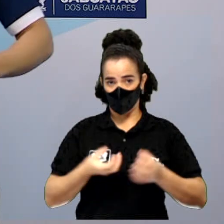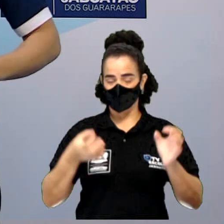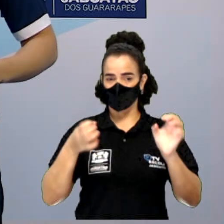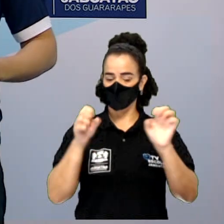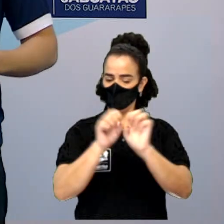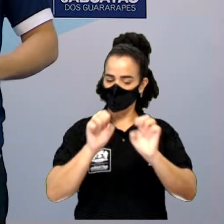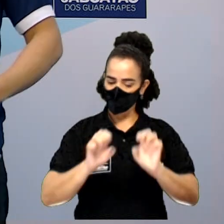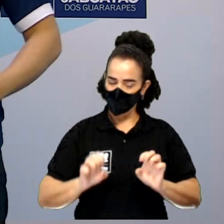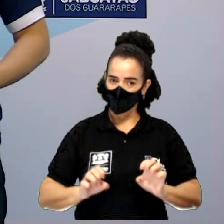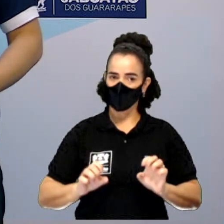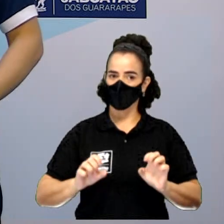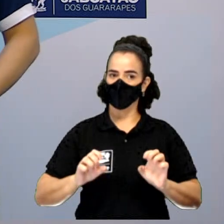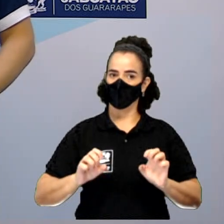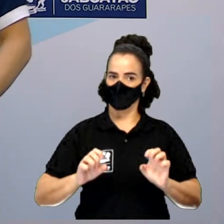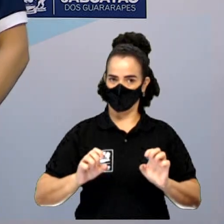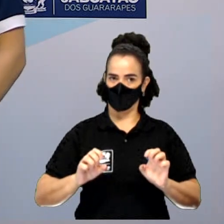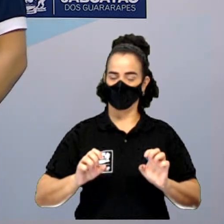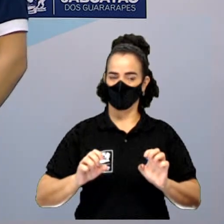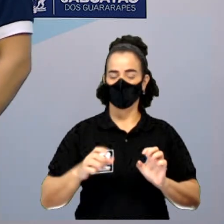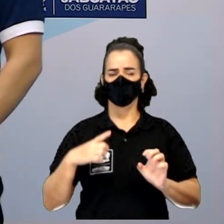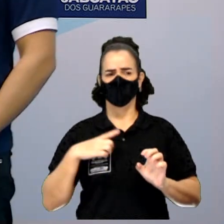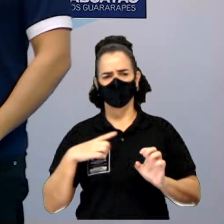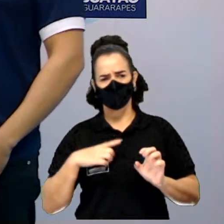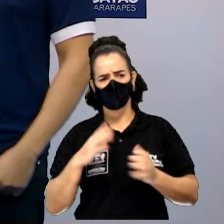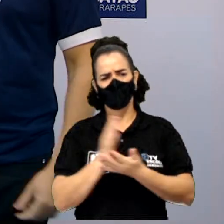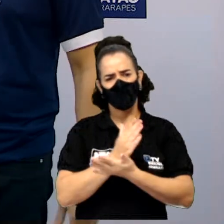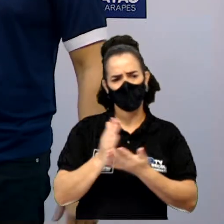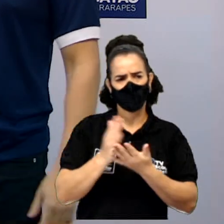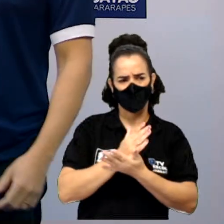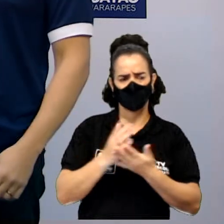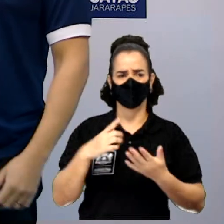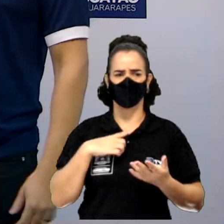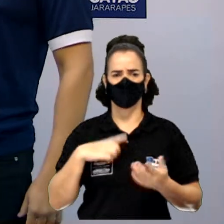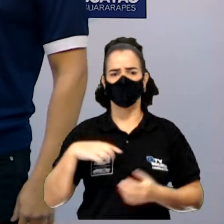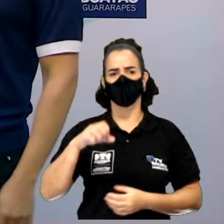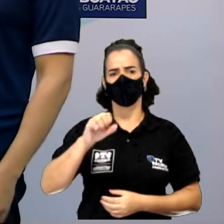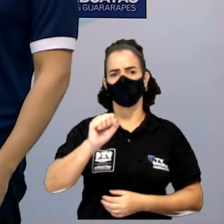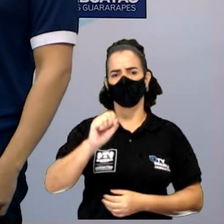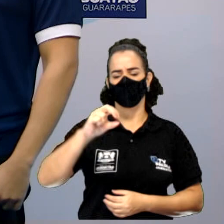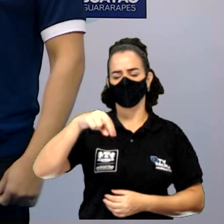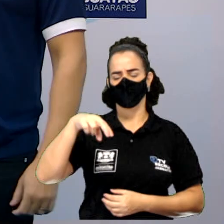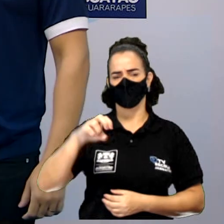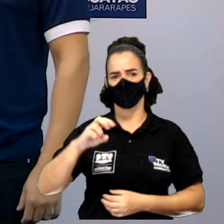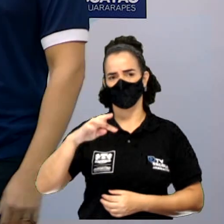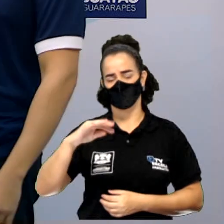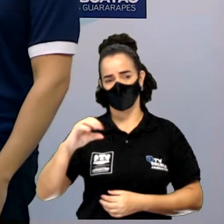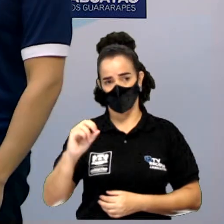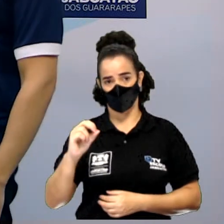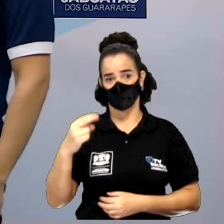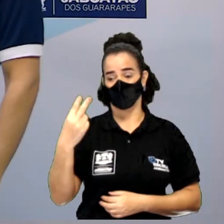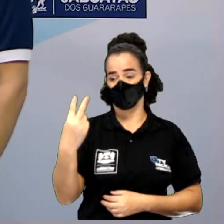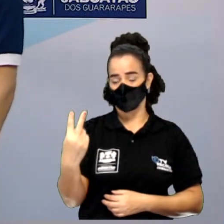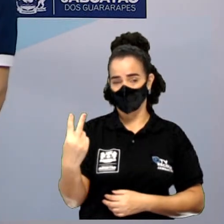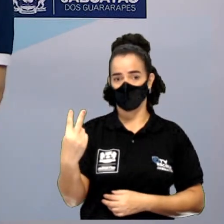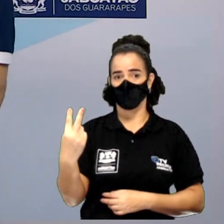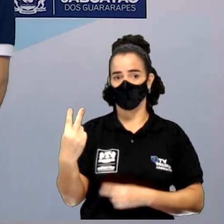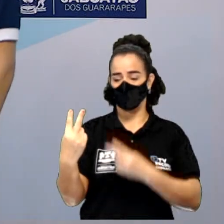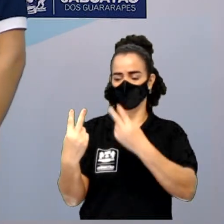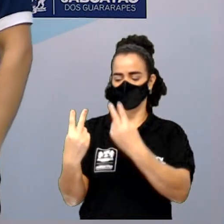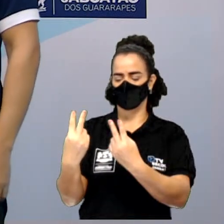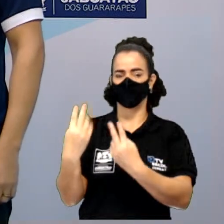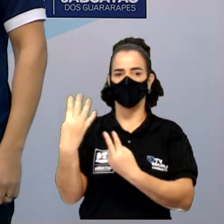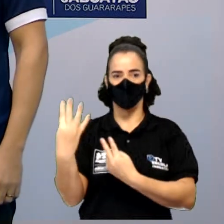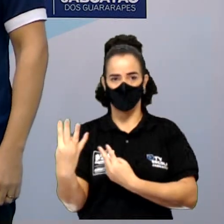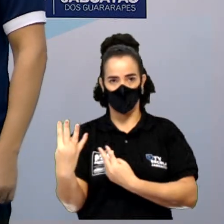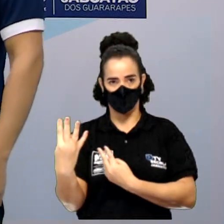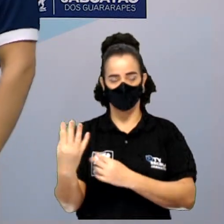Algumas delas podem ocorrer. Aqui a gente tem um exemplo de soneto. Eu tenho 2 quartetos, que são 2 estrofes de 4 versos,